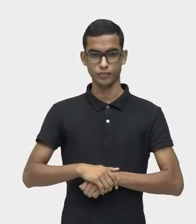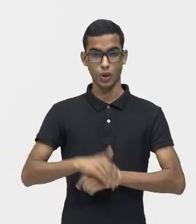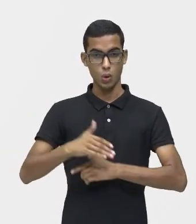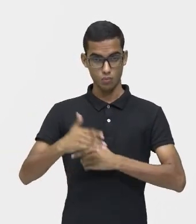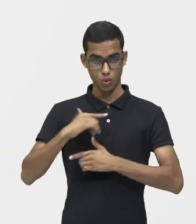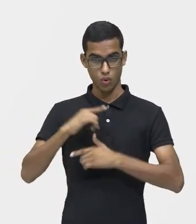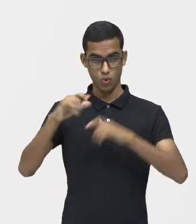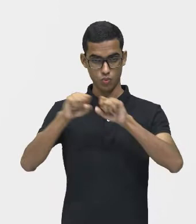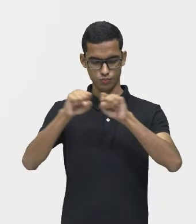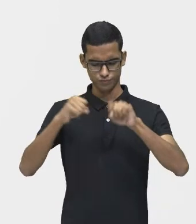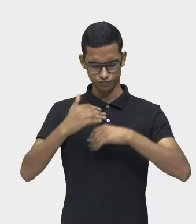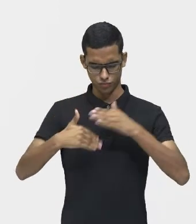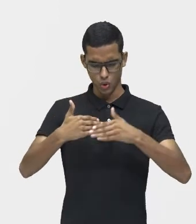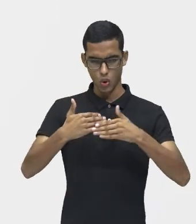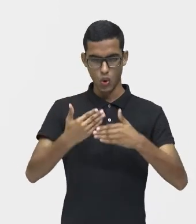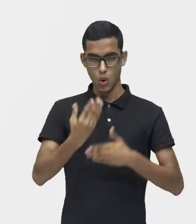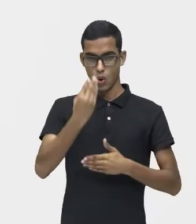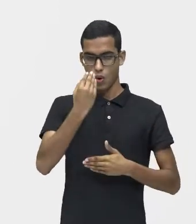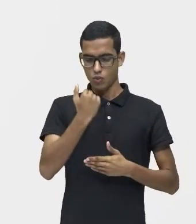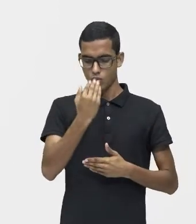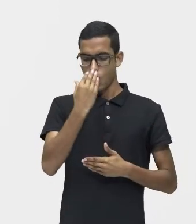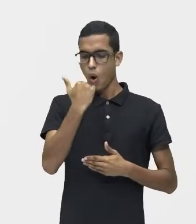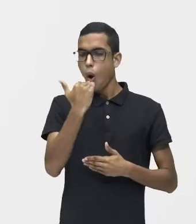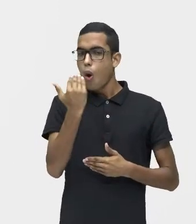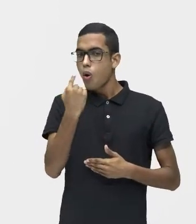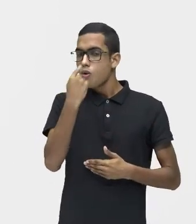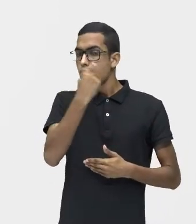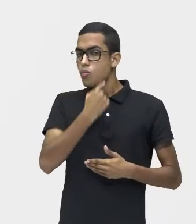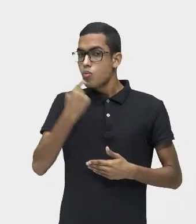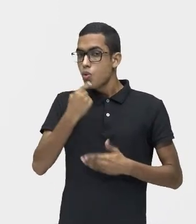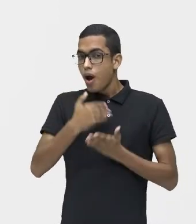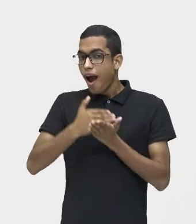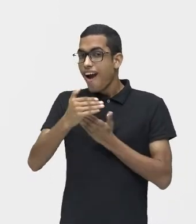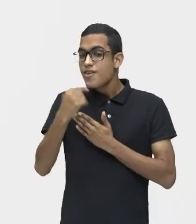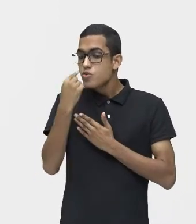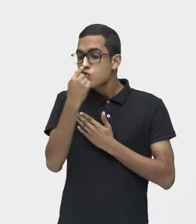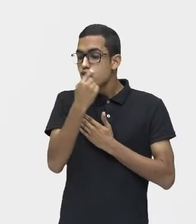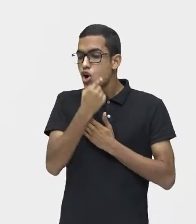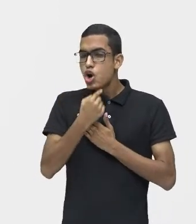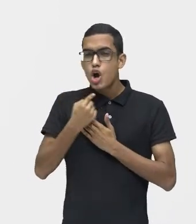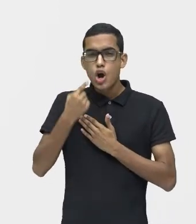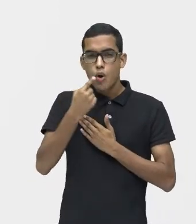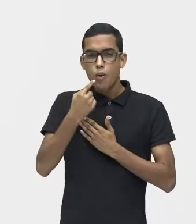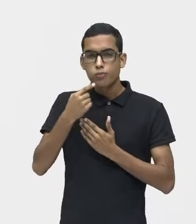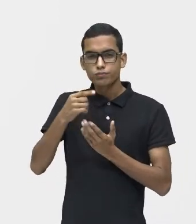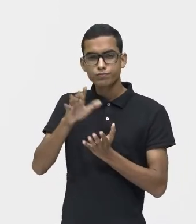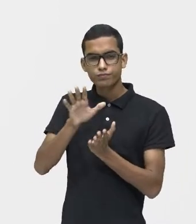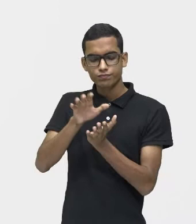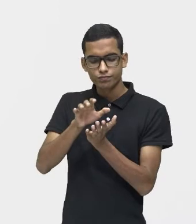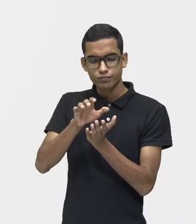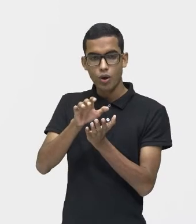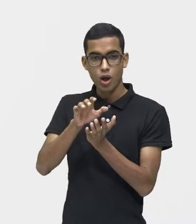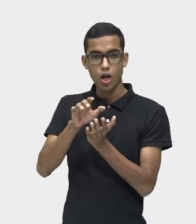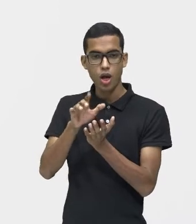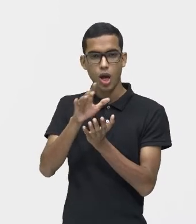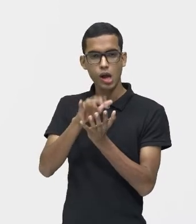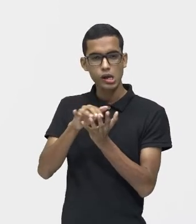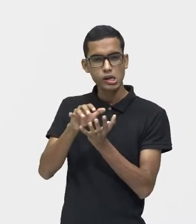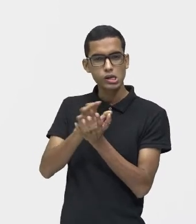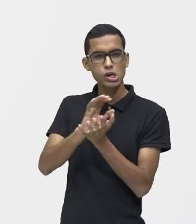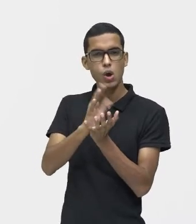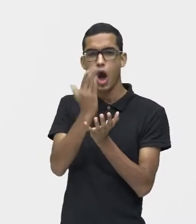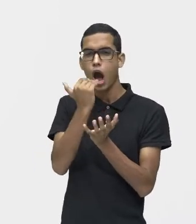de digestão inicia-se na boca. Nessa cavidade, o alimento sofrerá a ação dos dentes, que